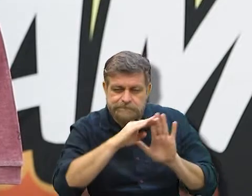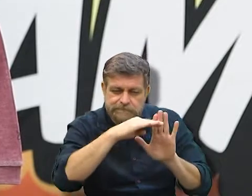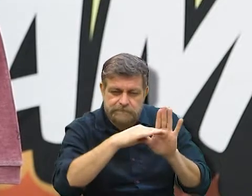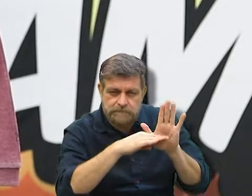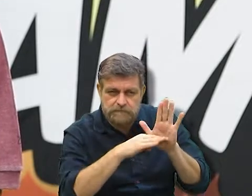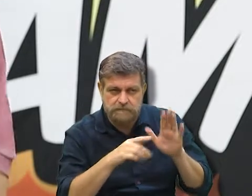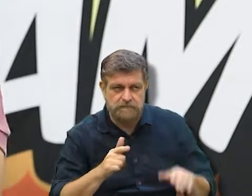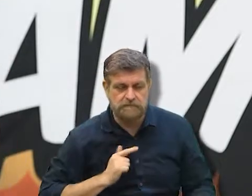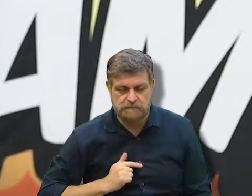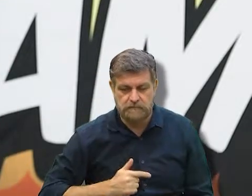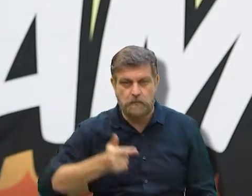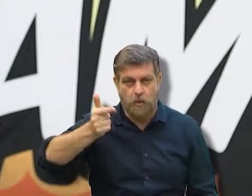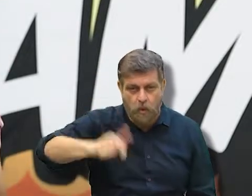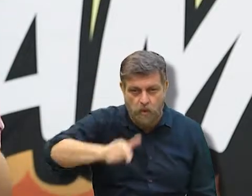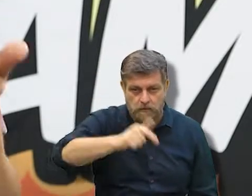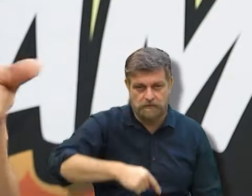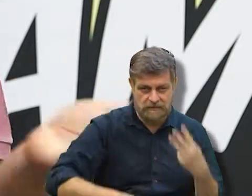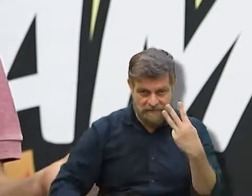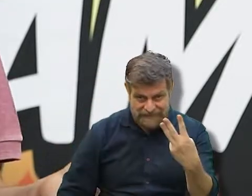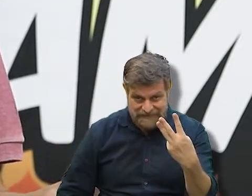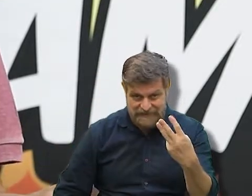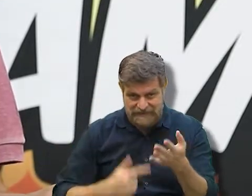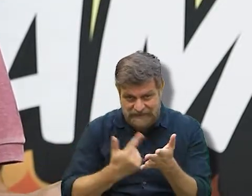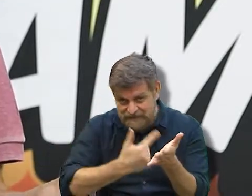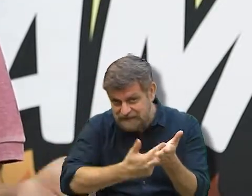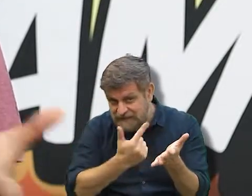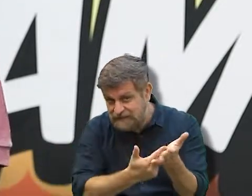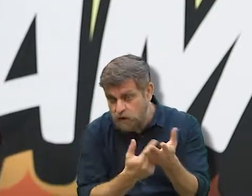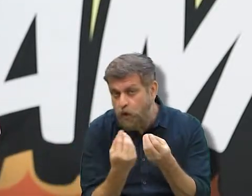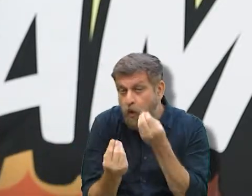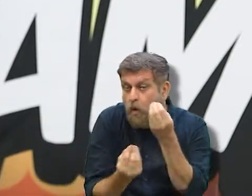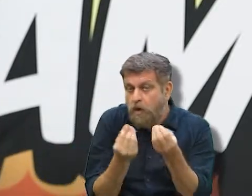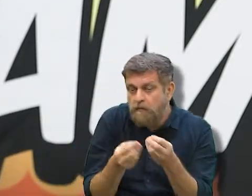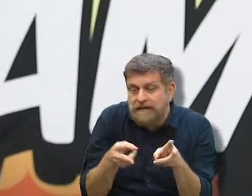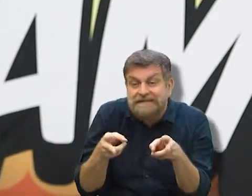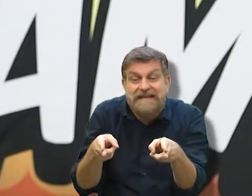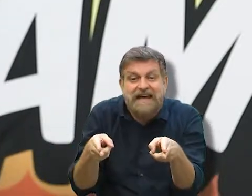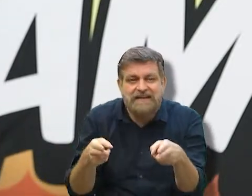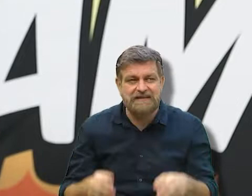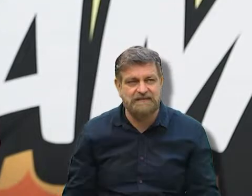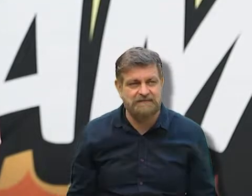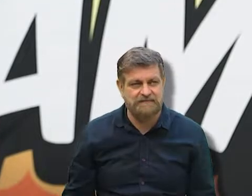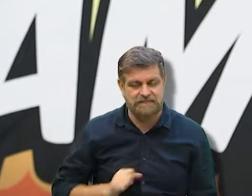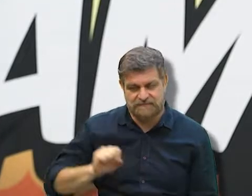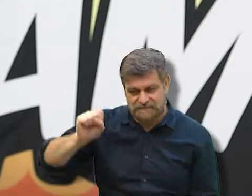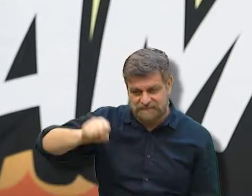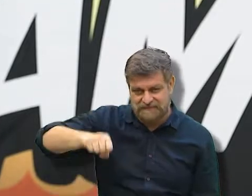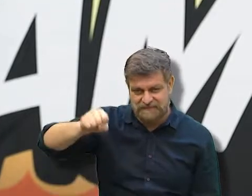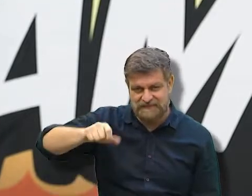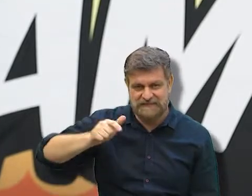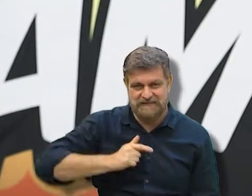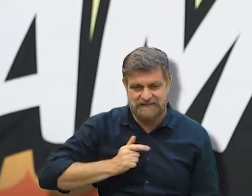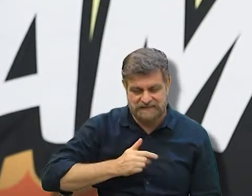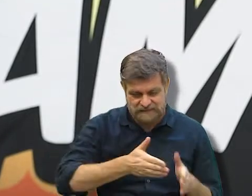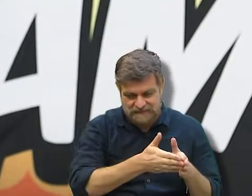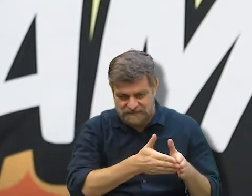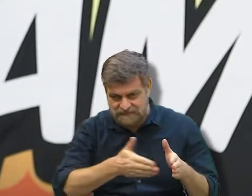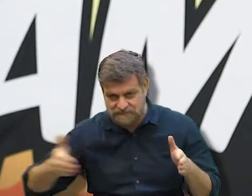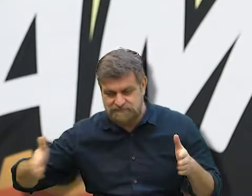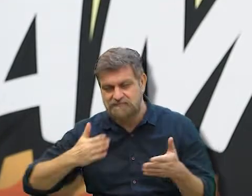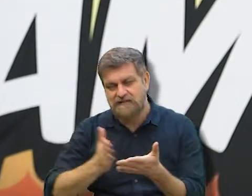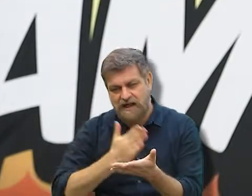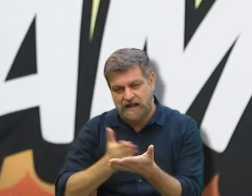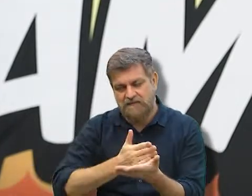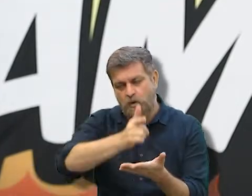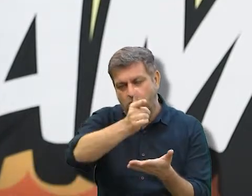que a Helena e o Resgate do Pequeno Chugo tá fresquinho ainda o livro, acabou de sair,